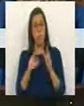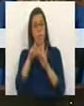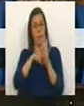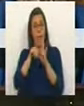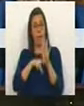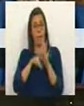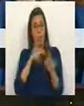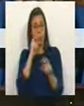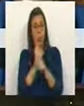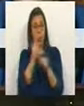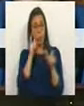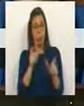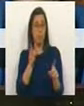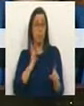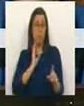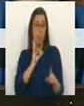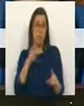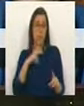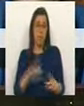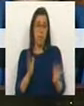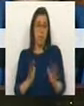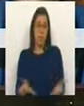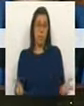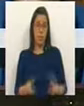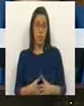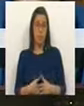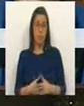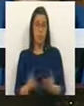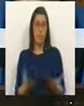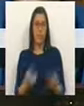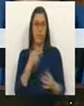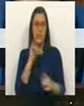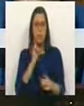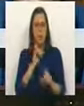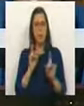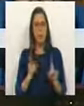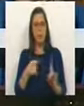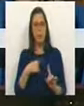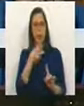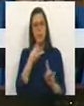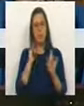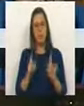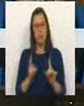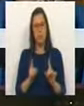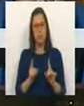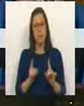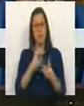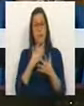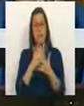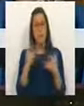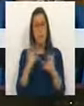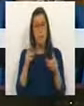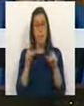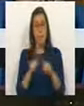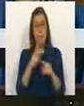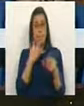regras de supervisão a que estão sujeitos os bancos portugueses. E é tão importante que nós percebamos isto. A maior